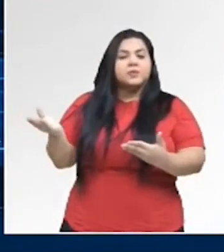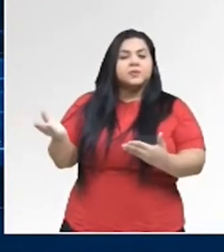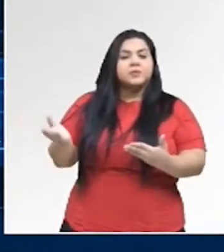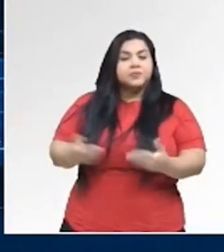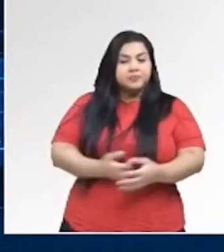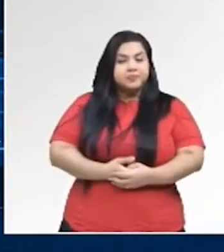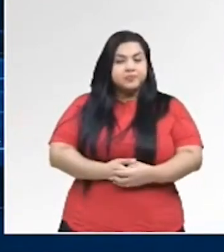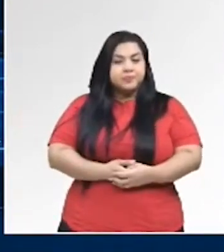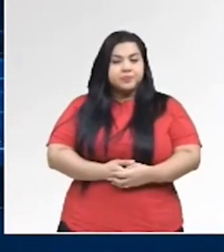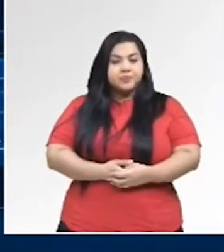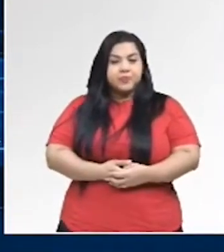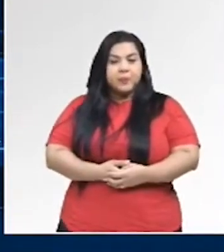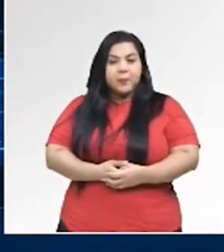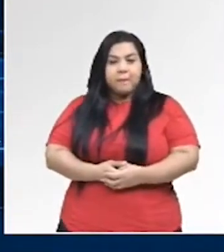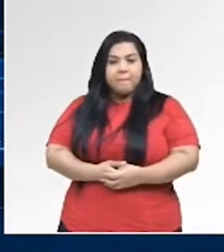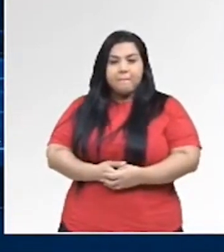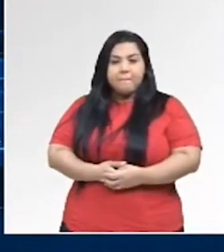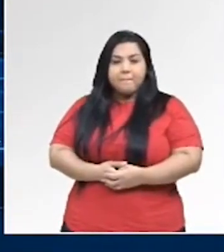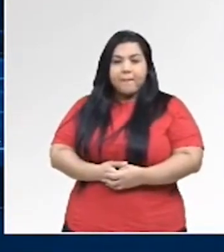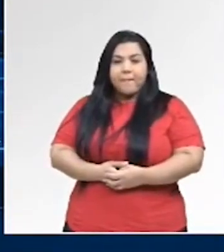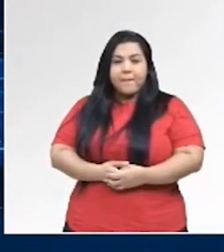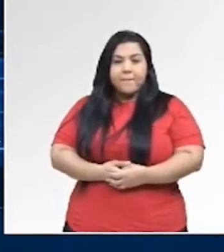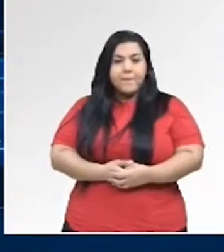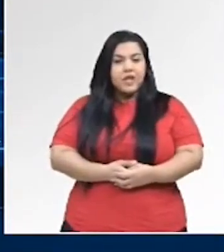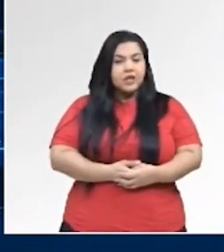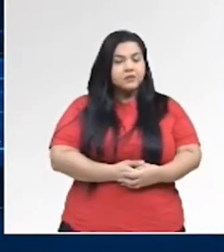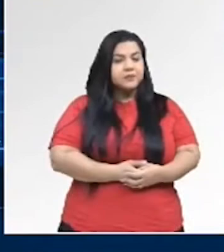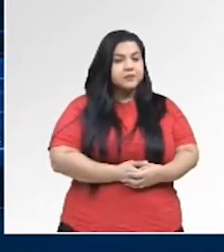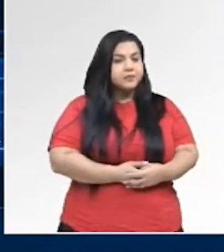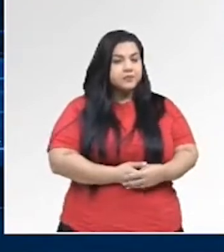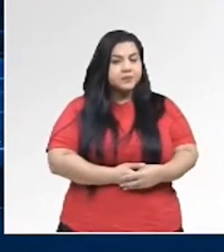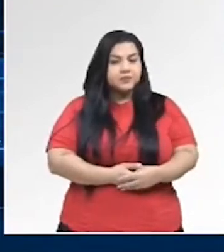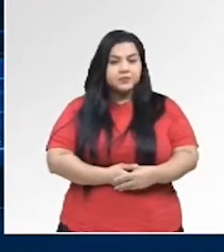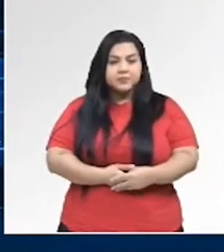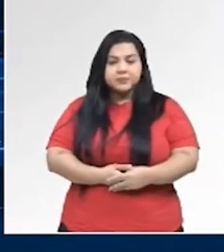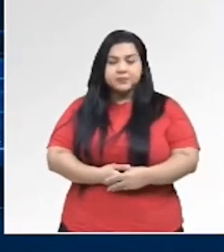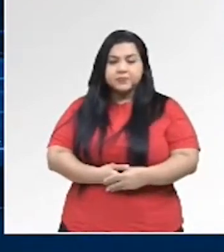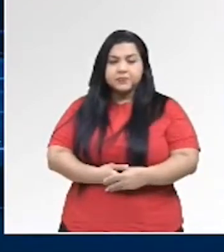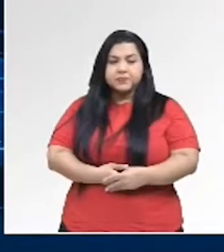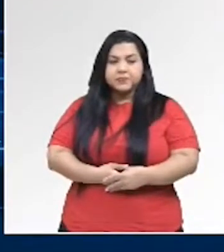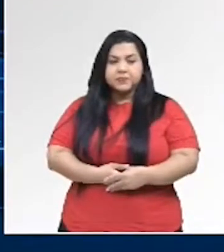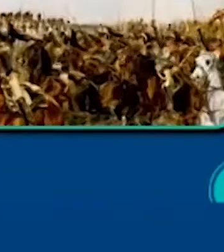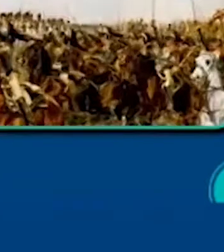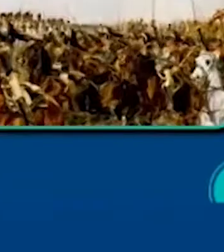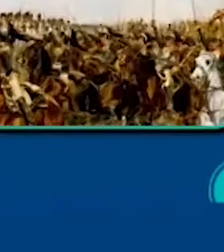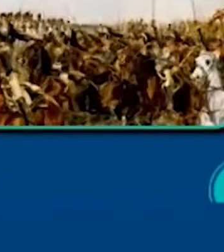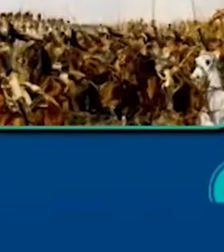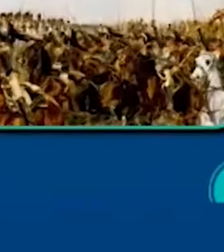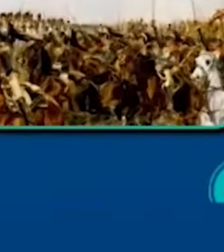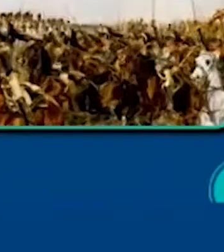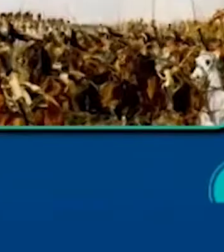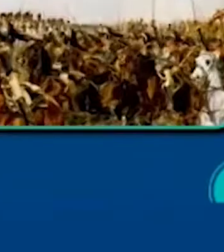da perfídia astuto ardil, houve mão mais poderosa, zombou deles o Brasil.